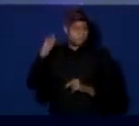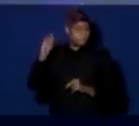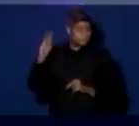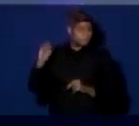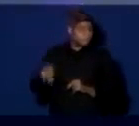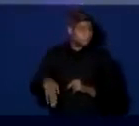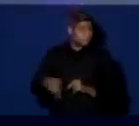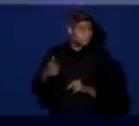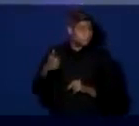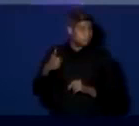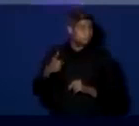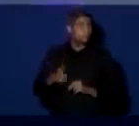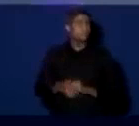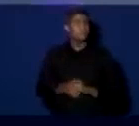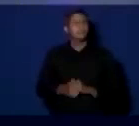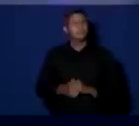bem?